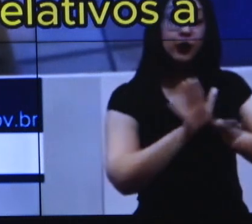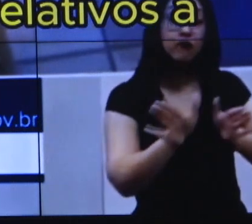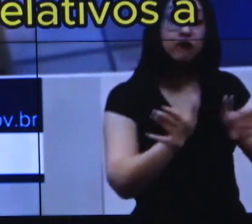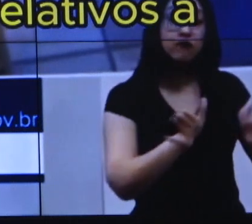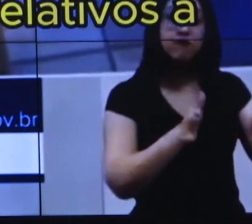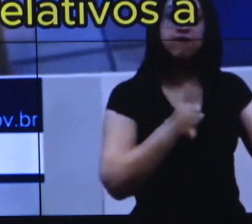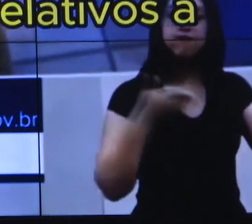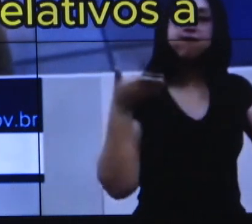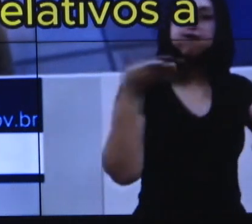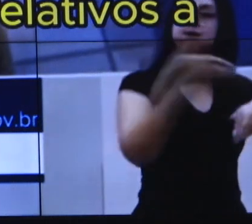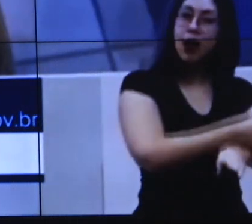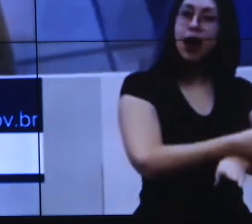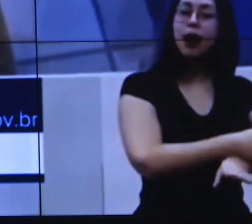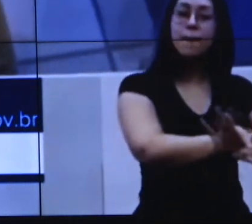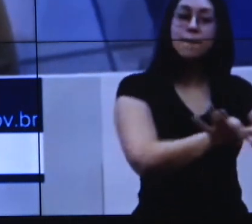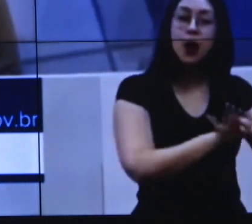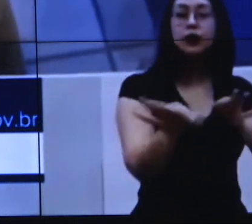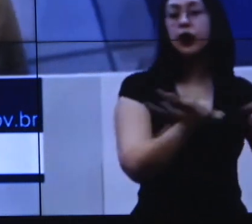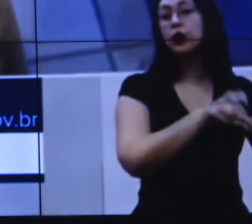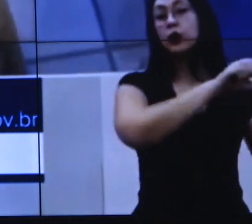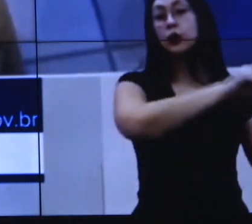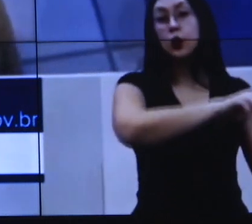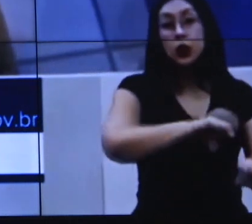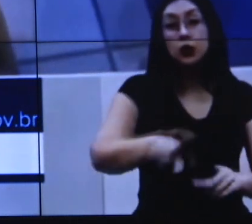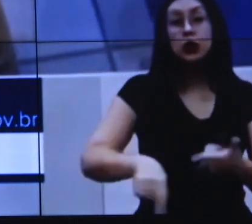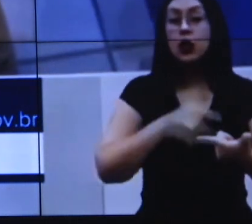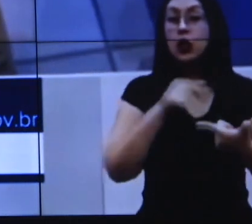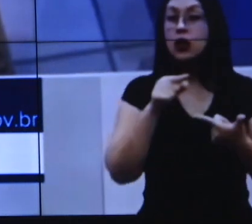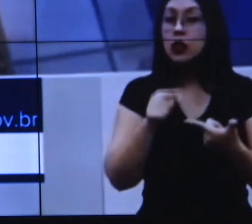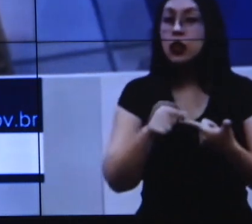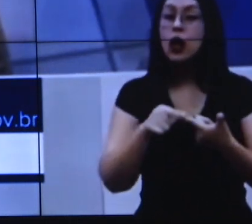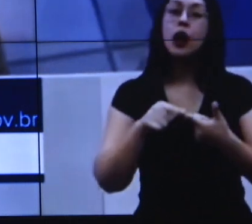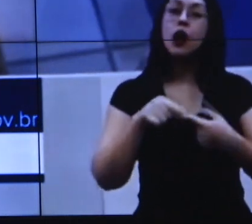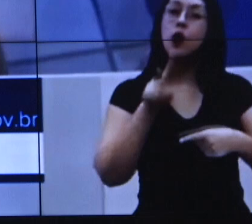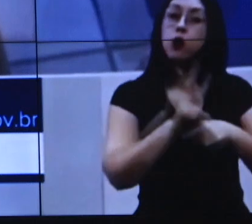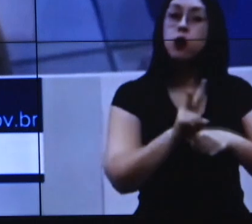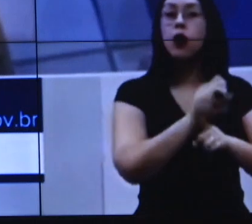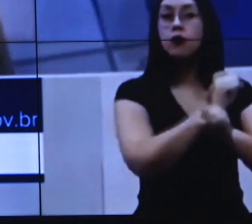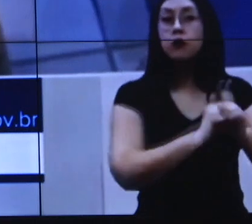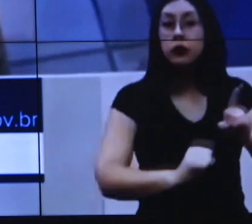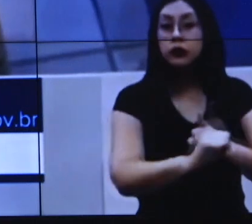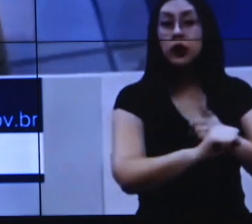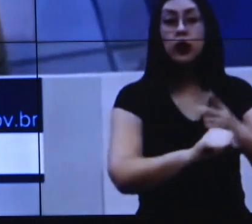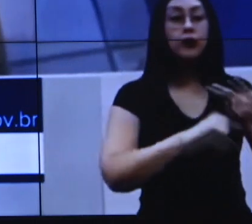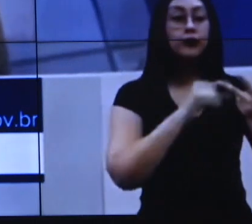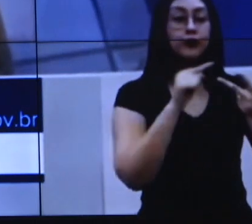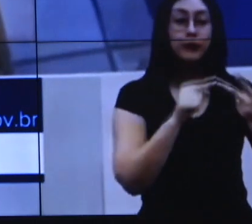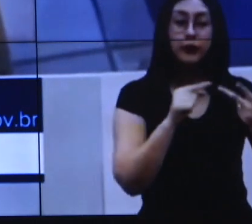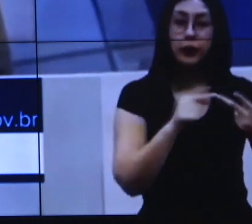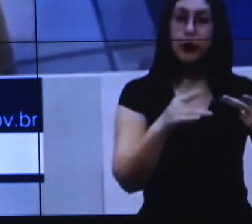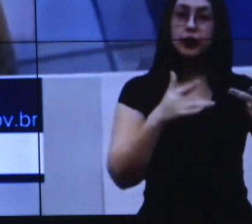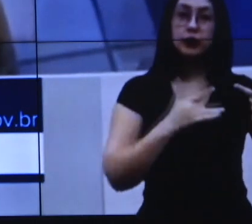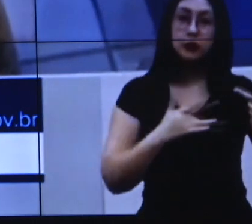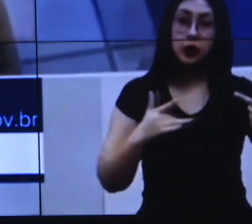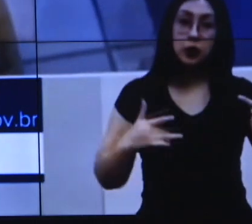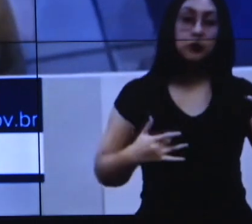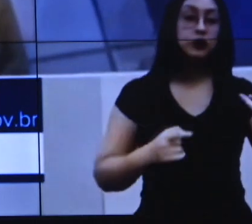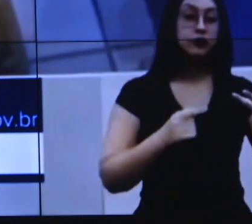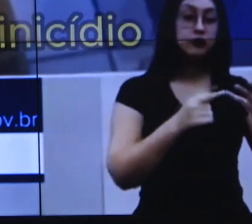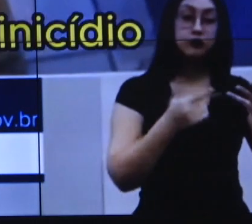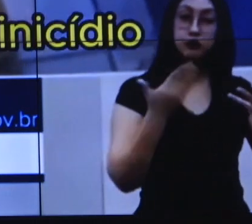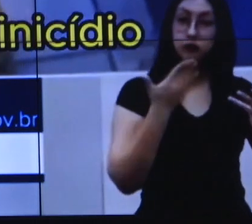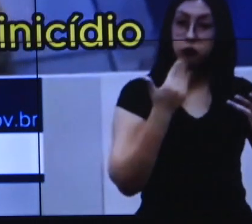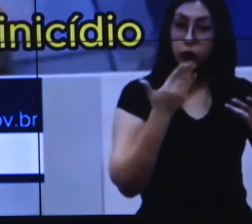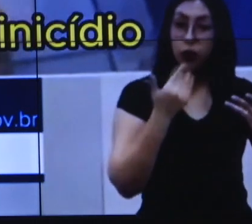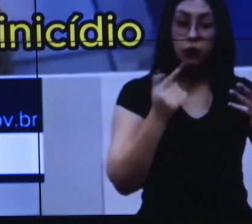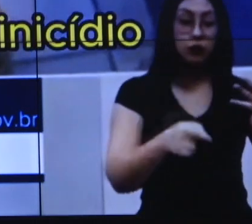relativos à educação, assistência social, à saúde, a alimentação e a moradia.